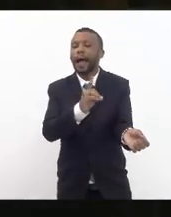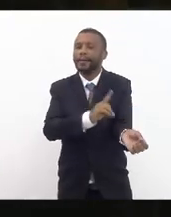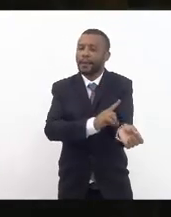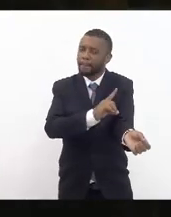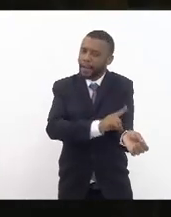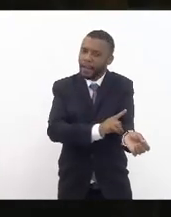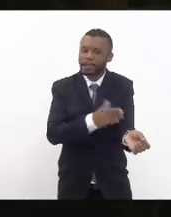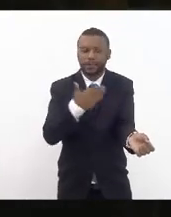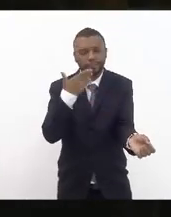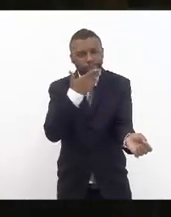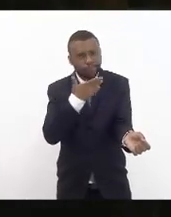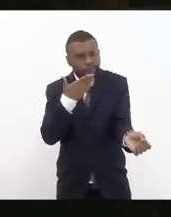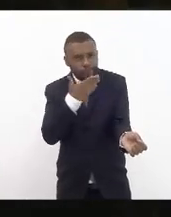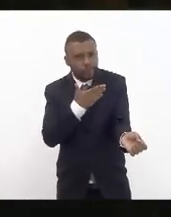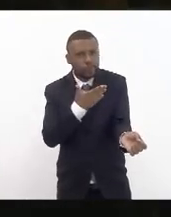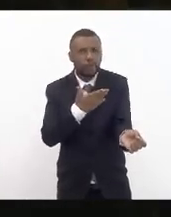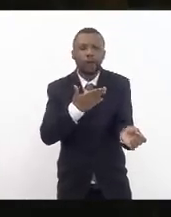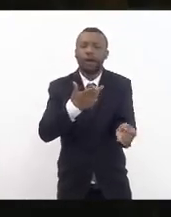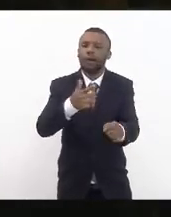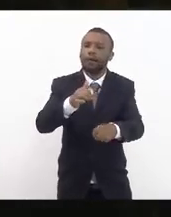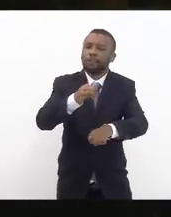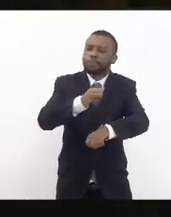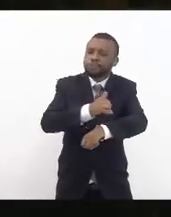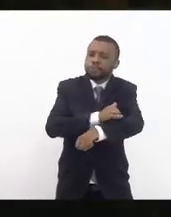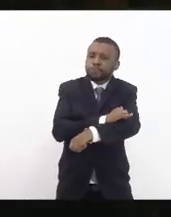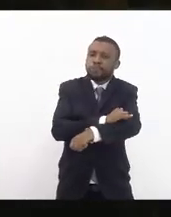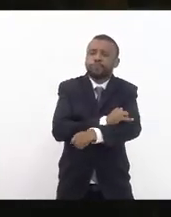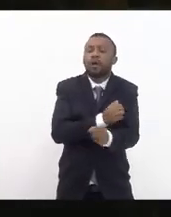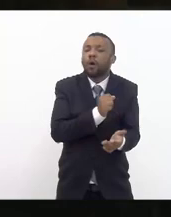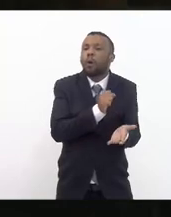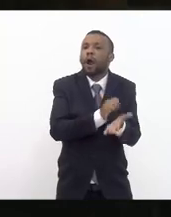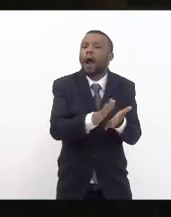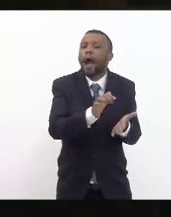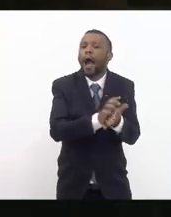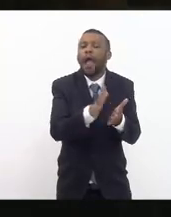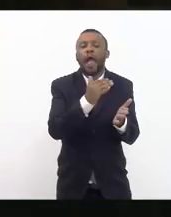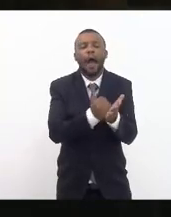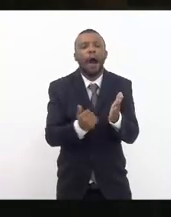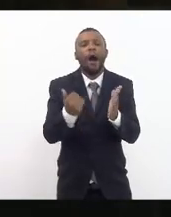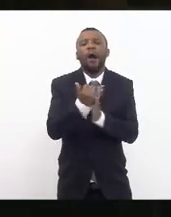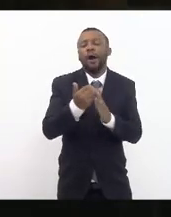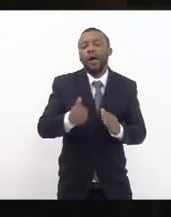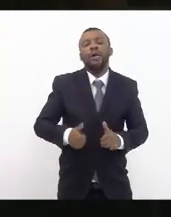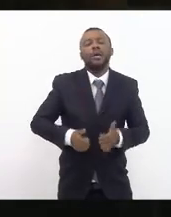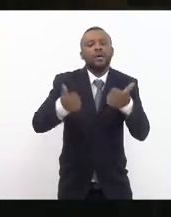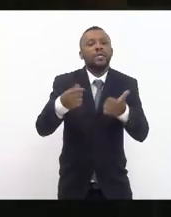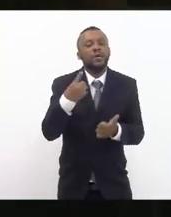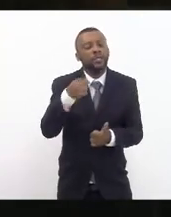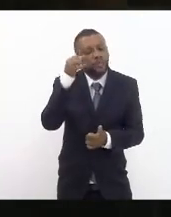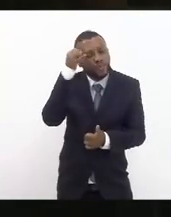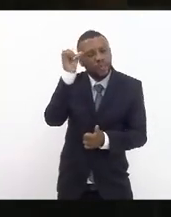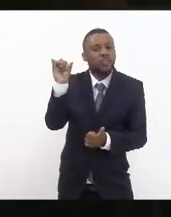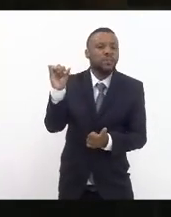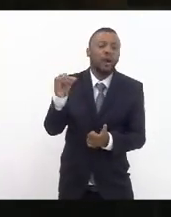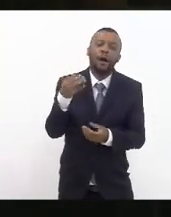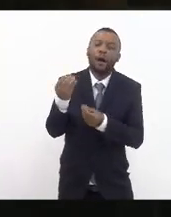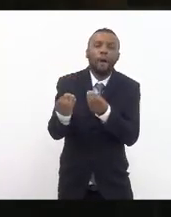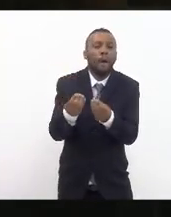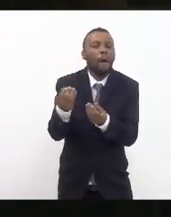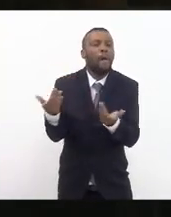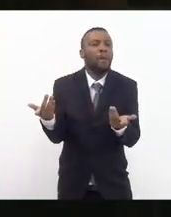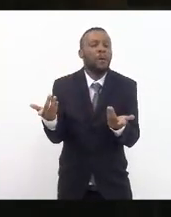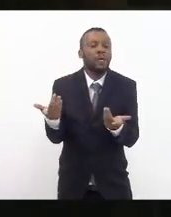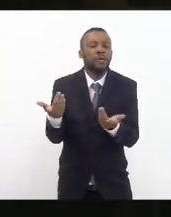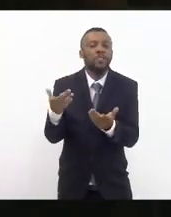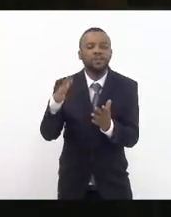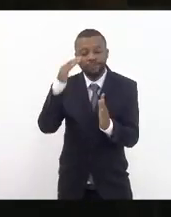infantil, obesidade infantil, o gasto vai ser muito maior. Então é melhor prevenir. E de que forma você vai prevenir? Através